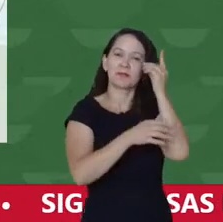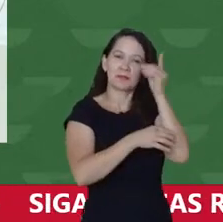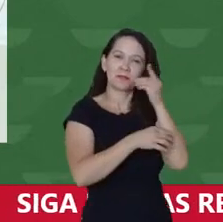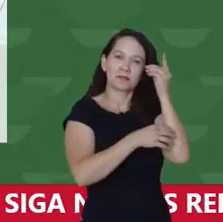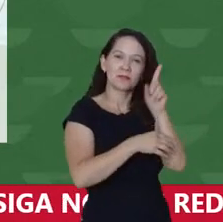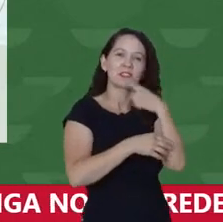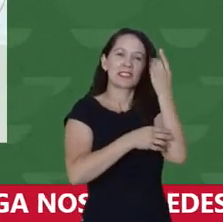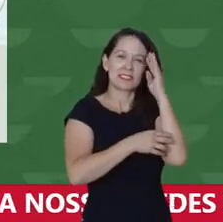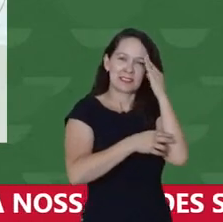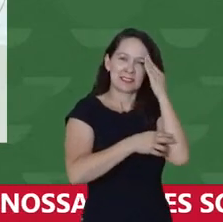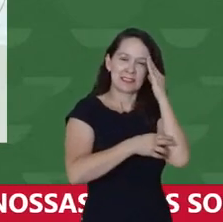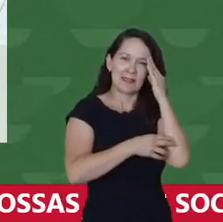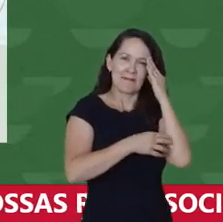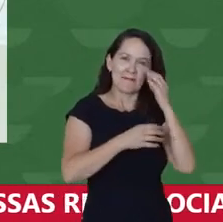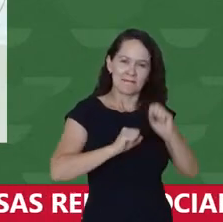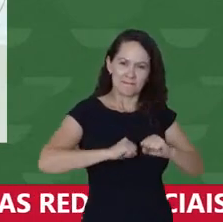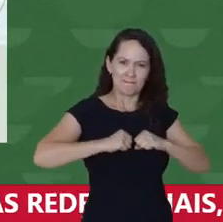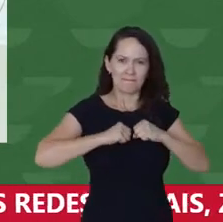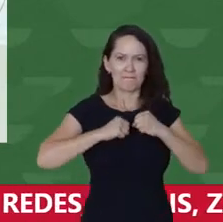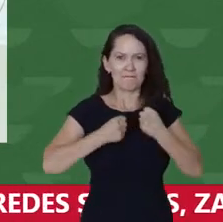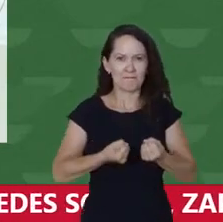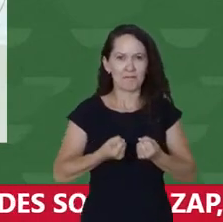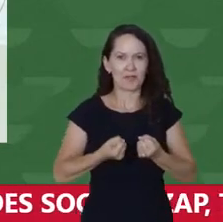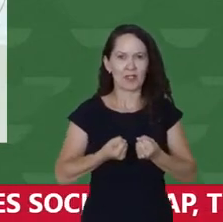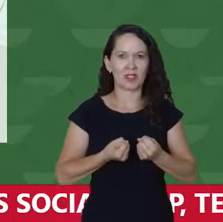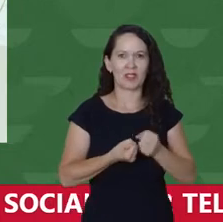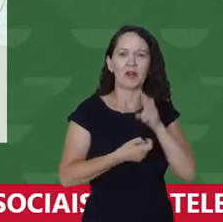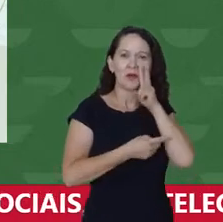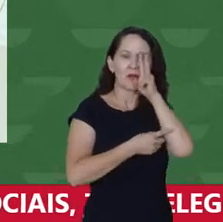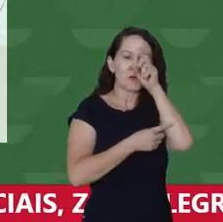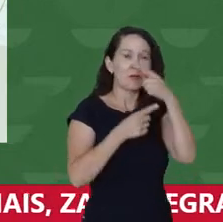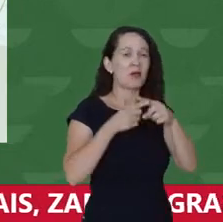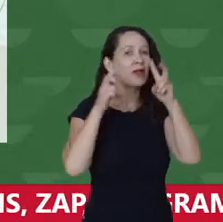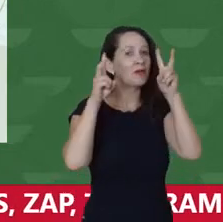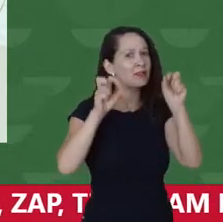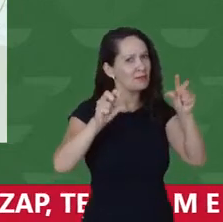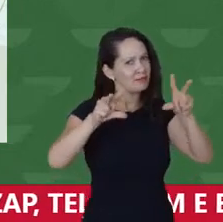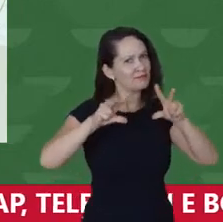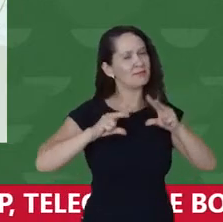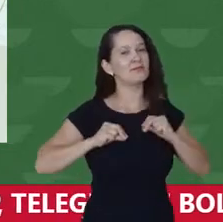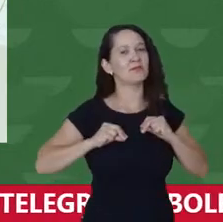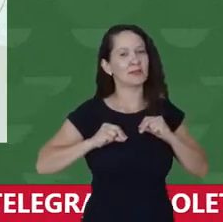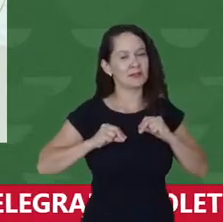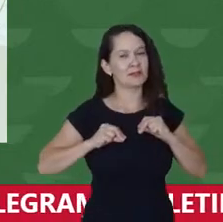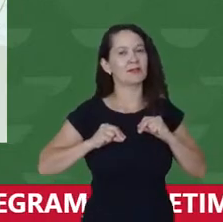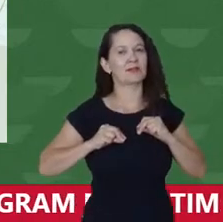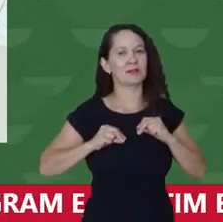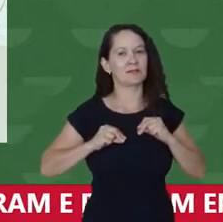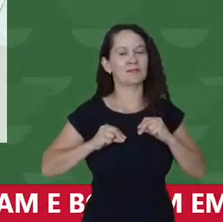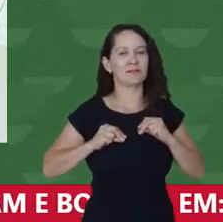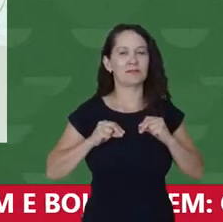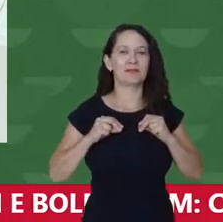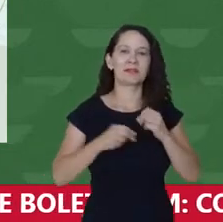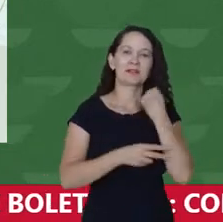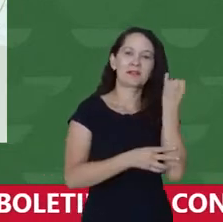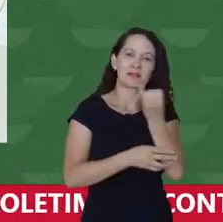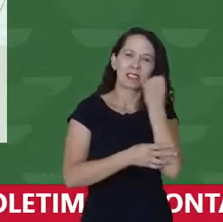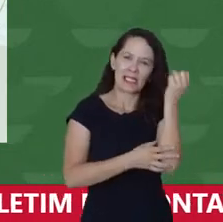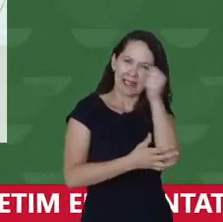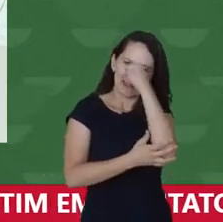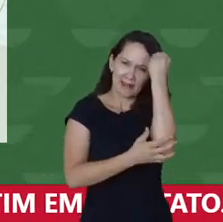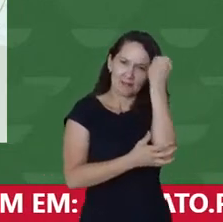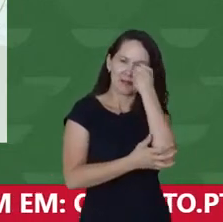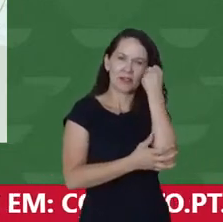deputada. A gente tem que intensificar isso, tem que dar vigor, porque o tema merece, né, essa amplitude. É muito sério.